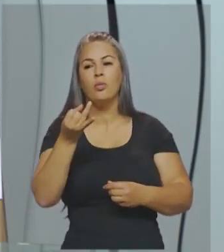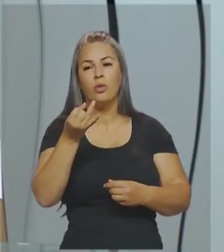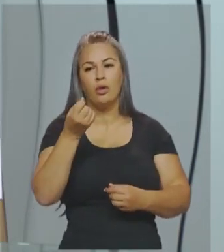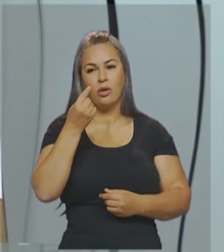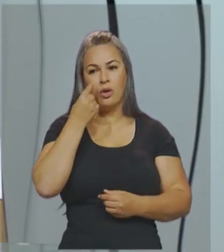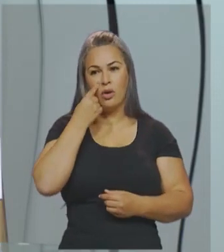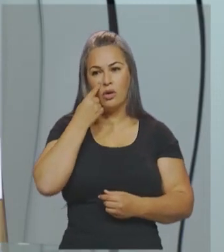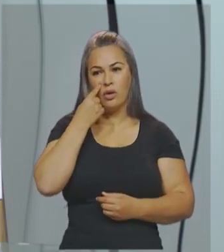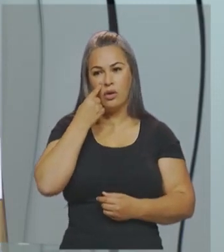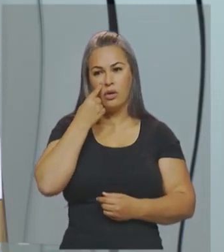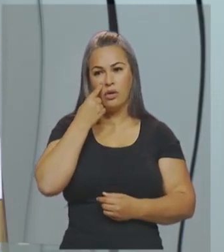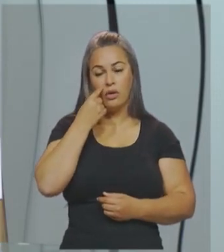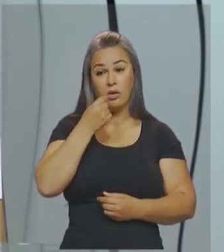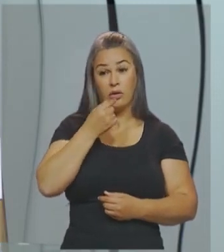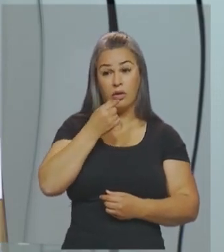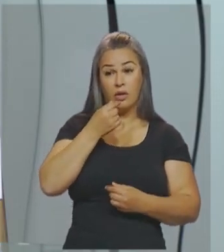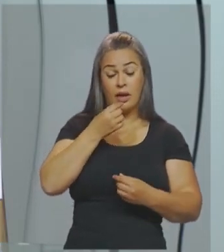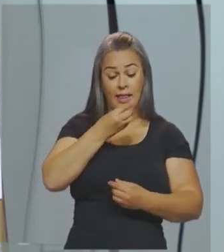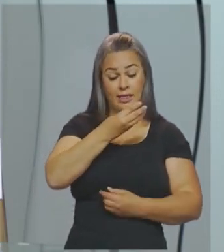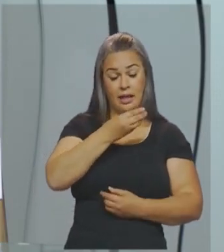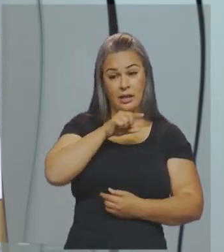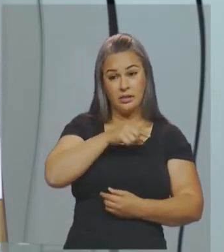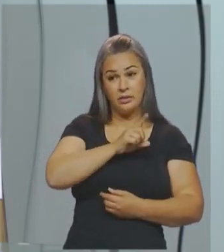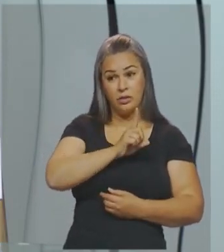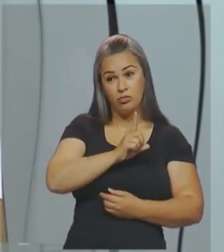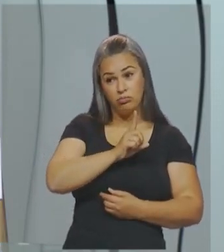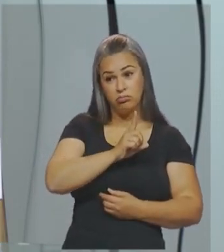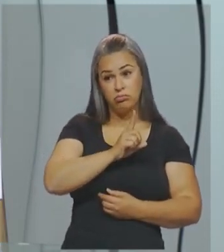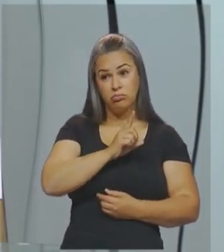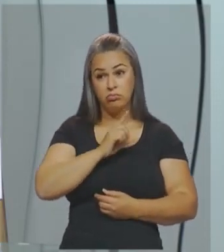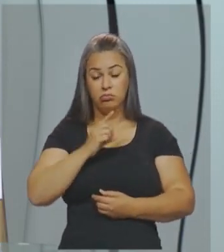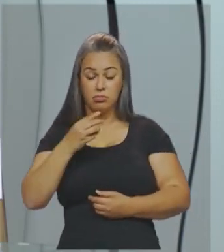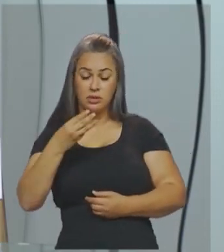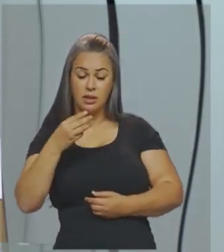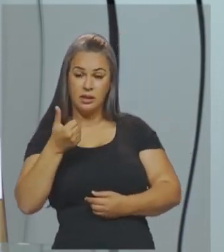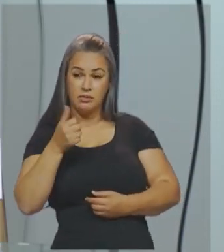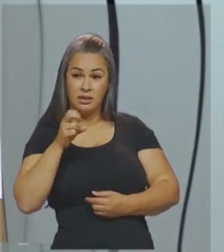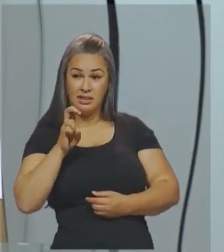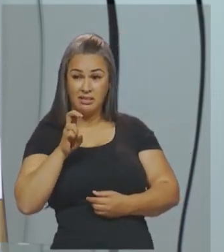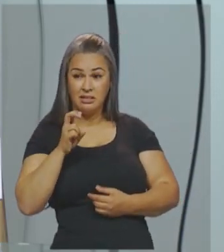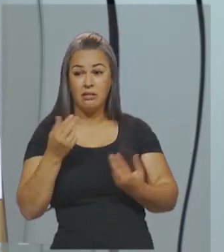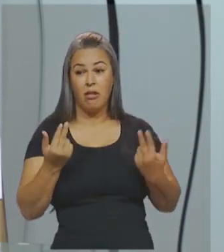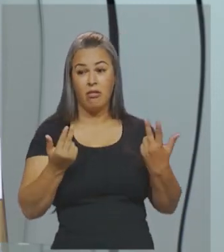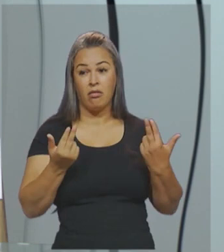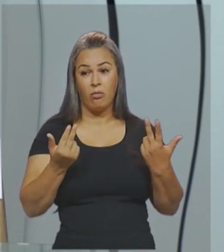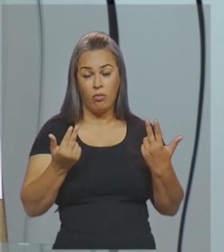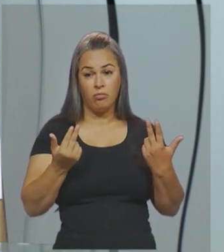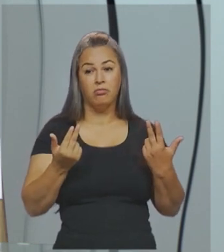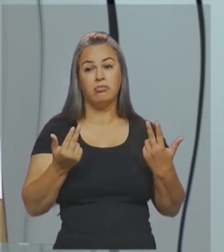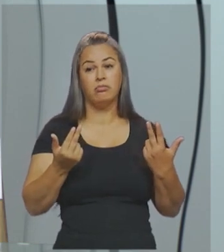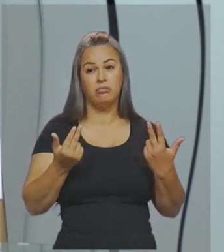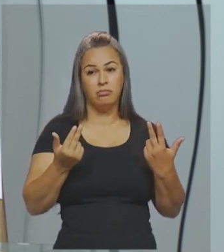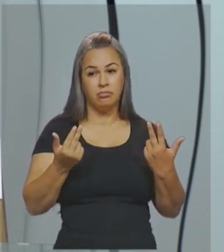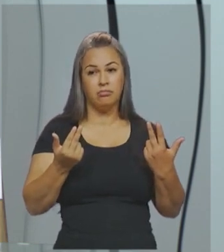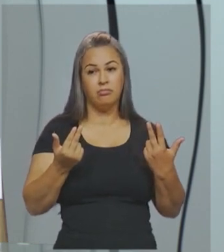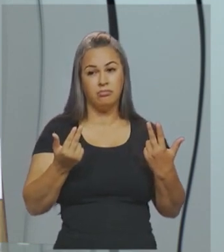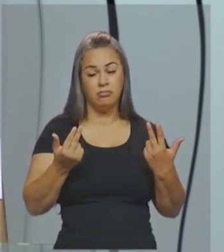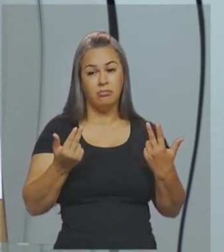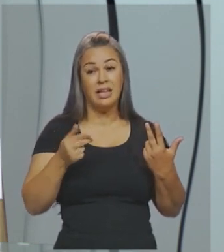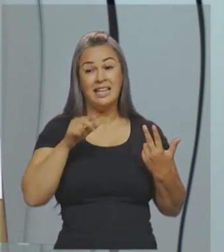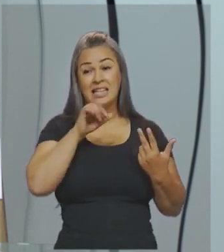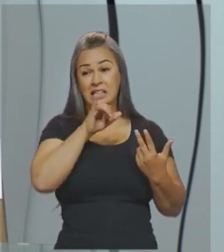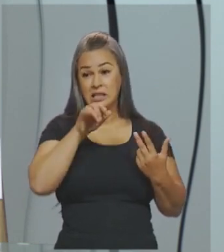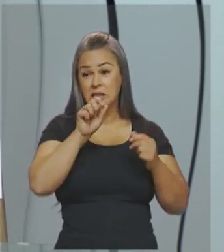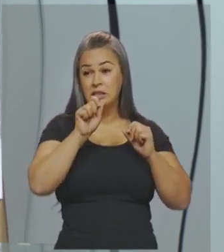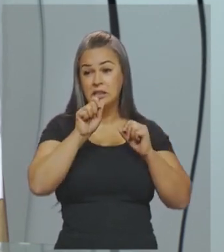né? É a mesma quantidade. Aqui não tem nada, é como se fosse o zero. Você pode até preencher para ficar com a mesma